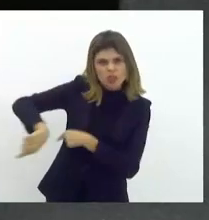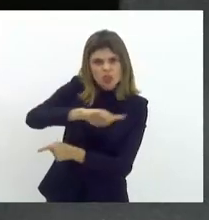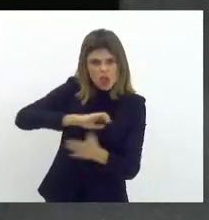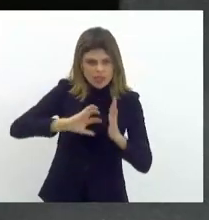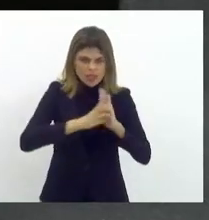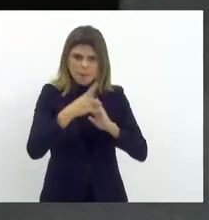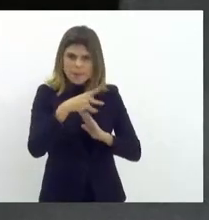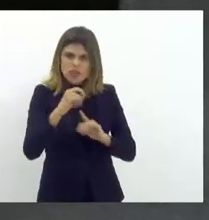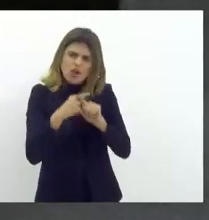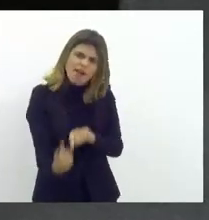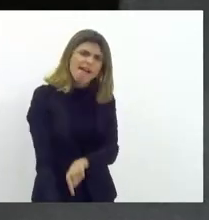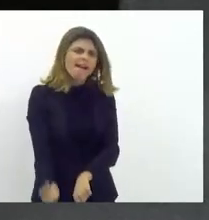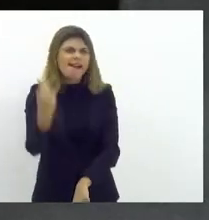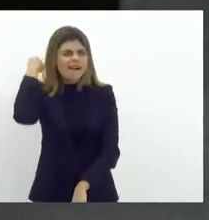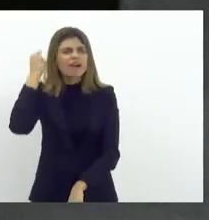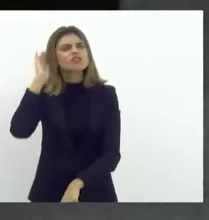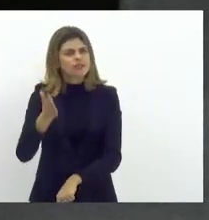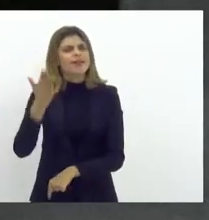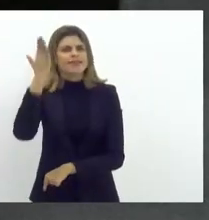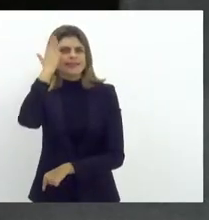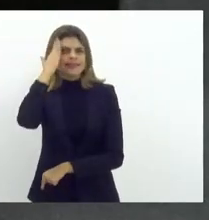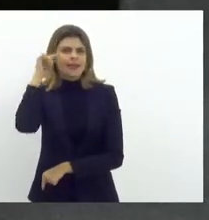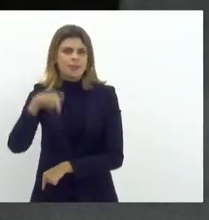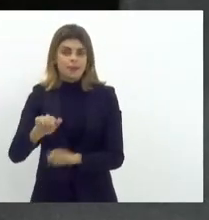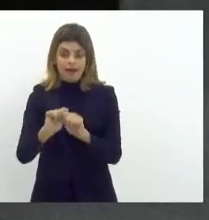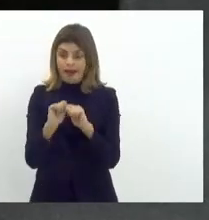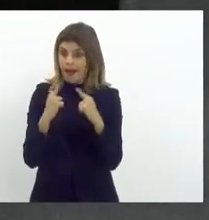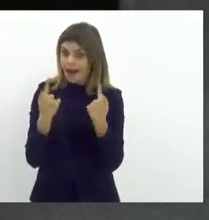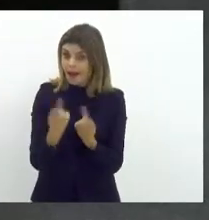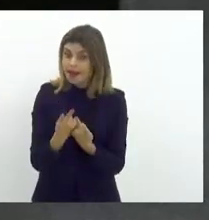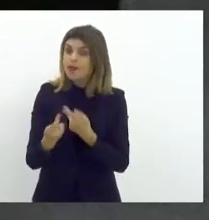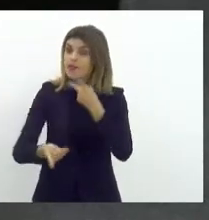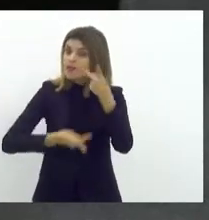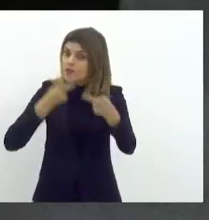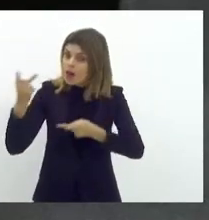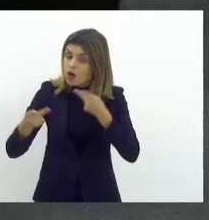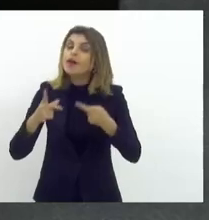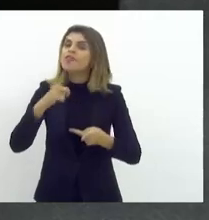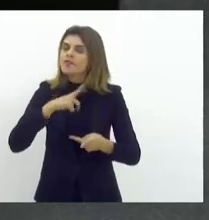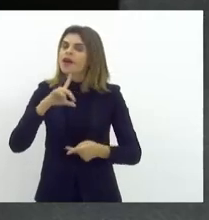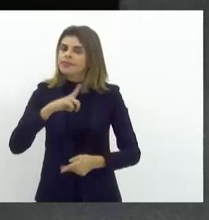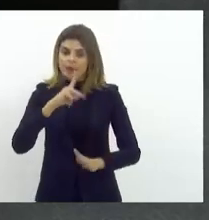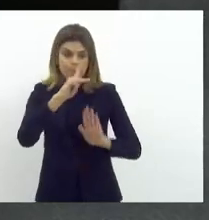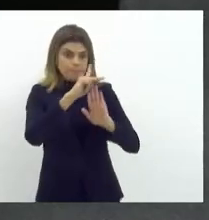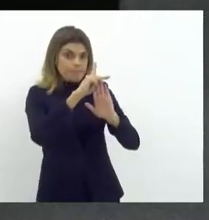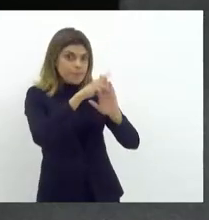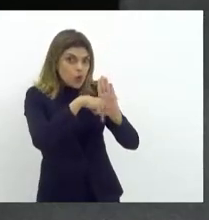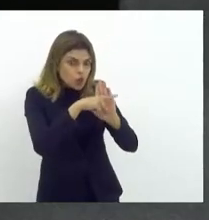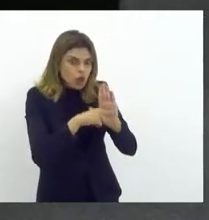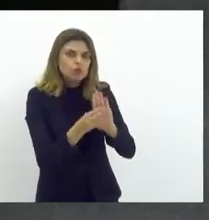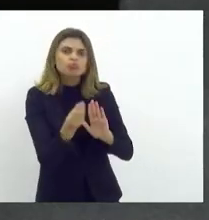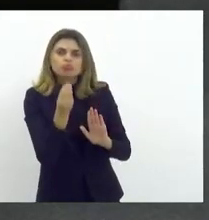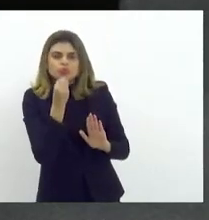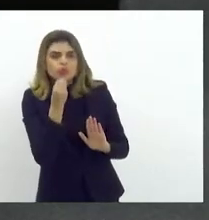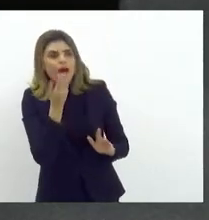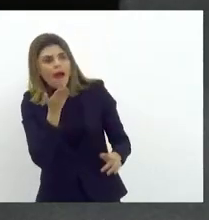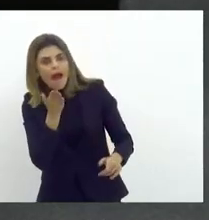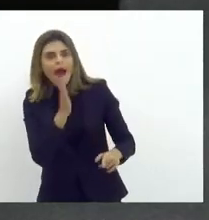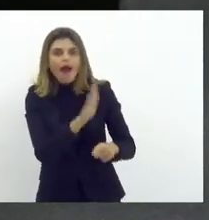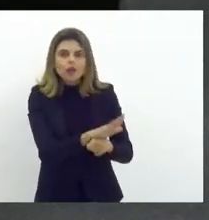lá atrás quando essa Assembleia Legislativa falou que teria um programa que a gente pudesse